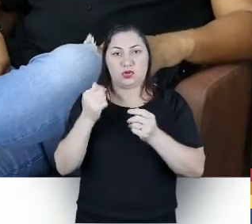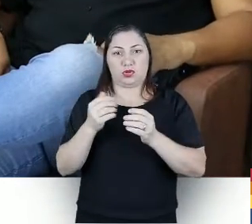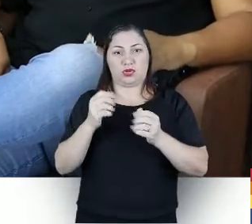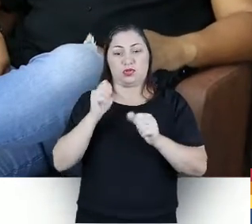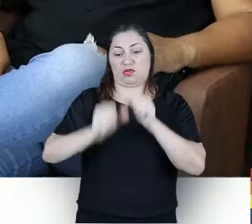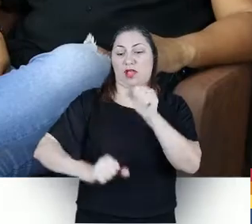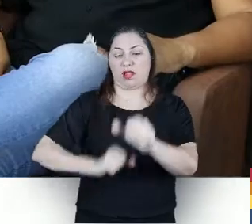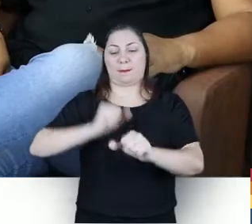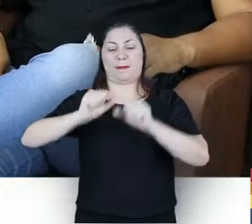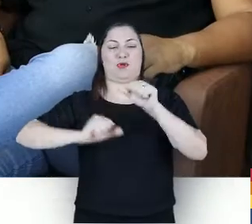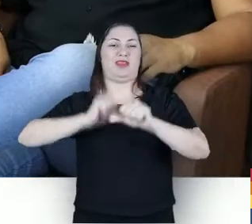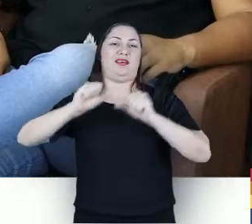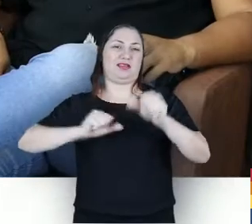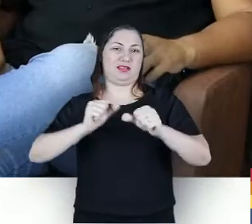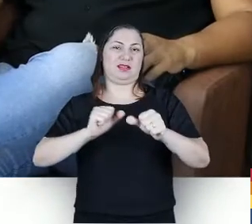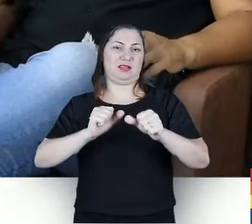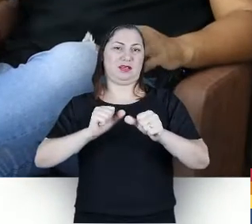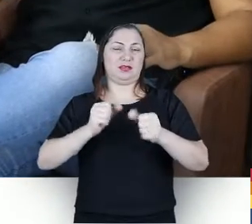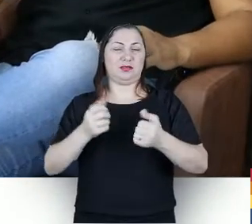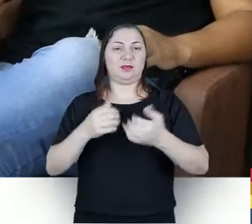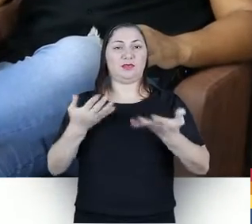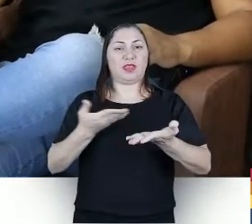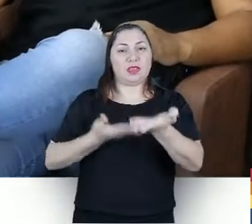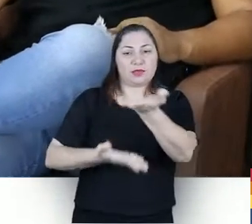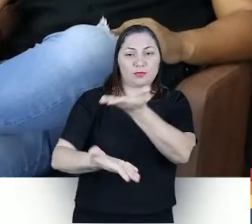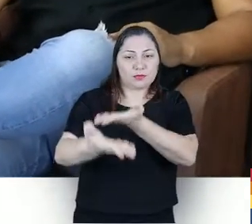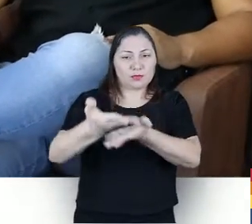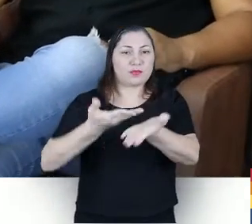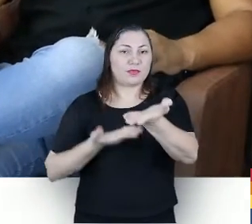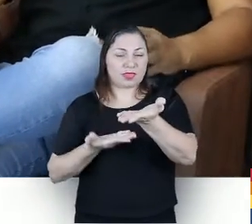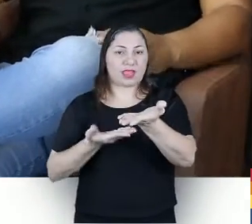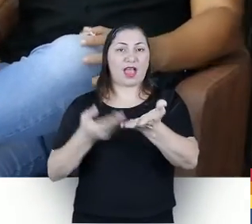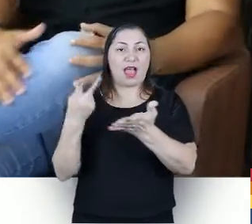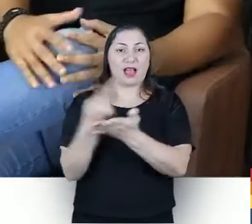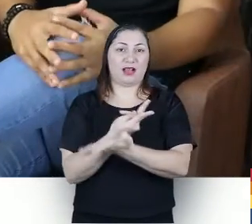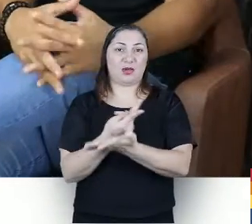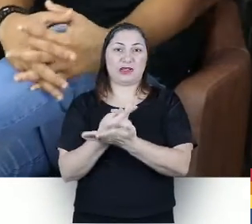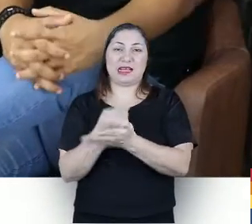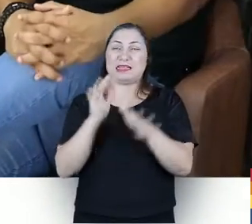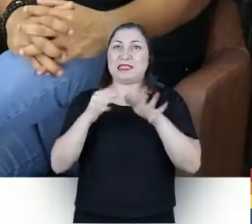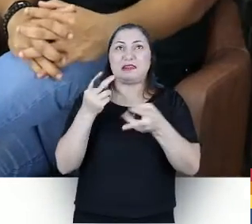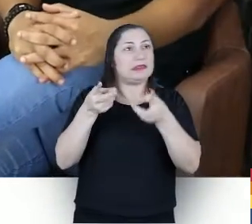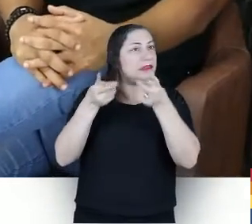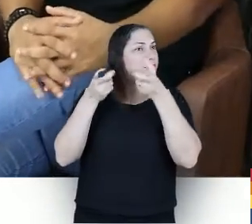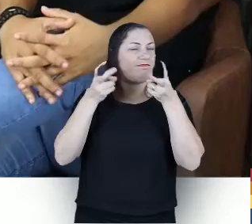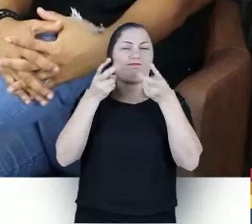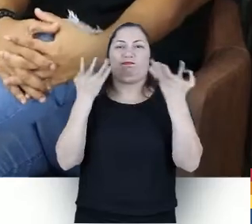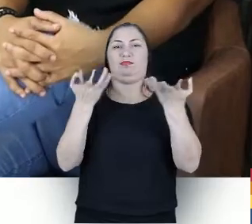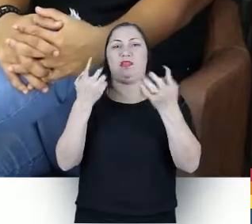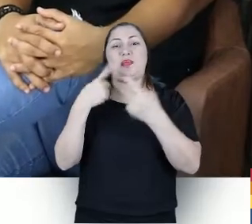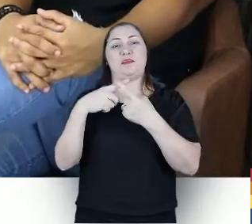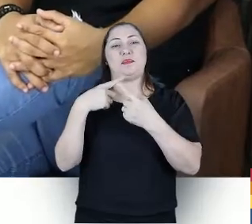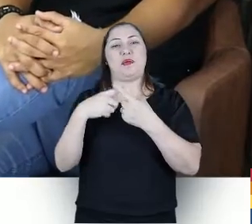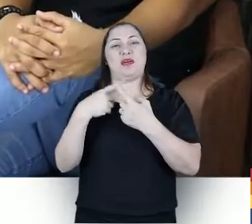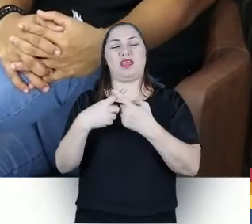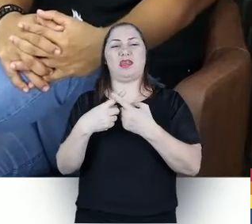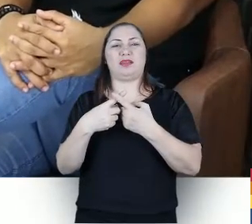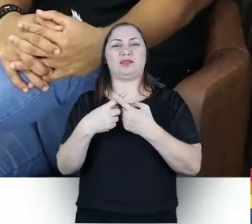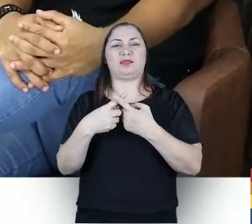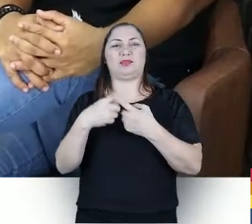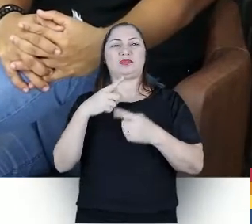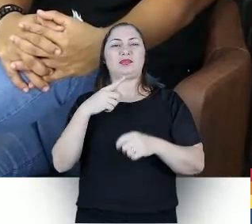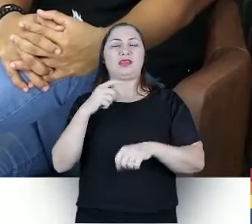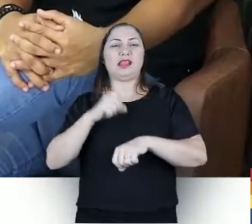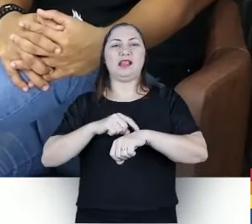experiências, informações, conteúdos, experiências com os colegas. Justamente porque está todo mundo assim, estamos todos nesse barco